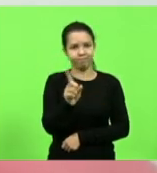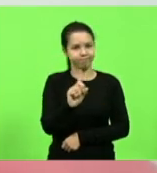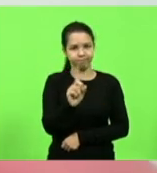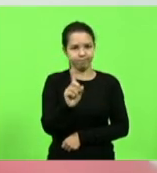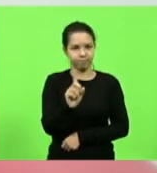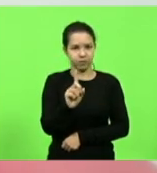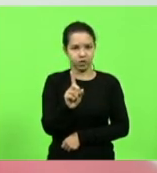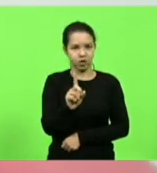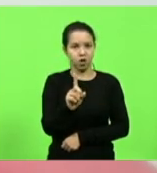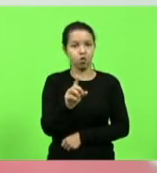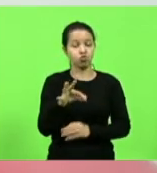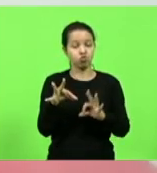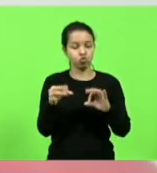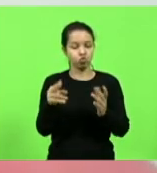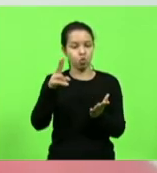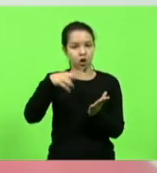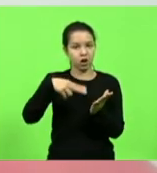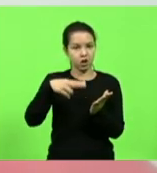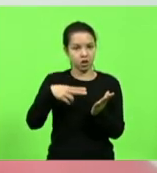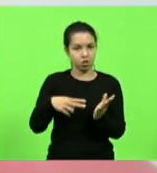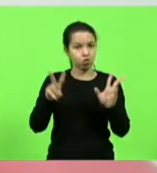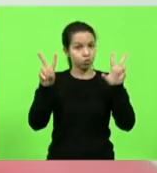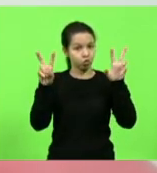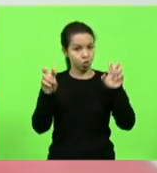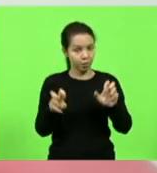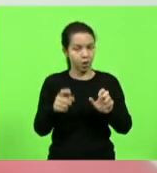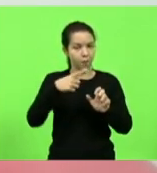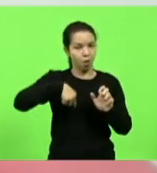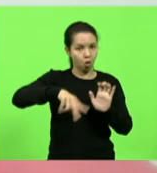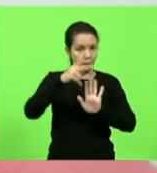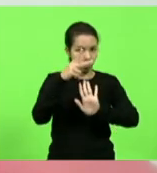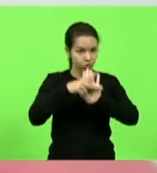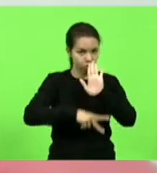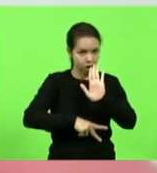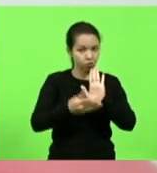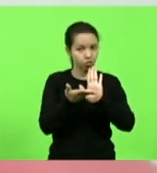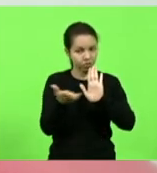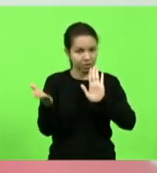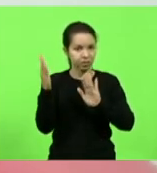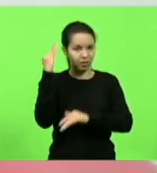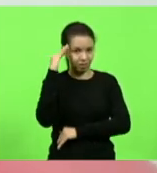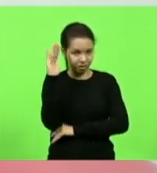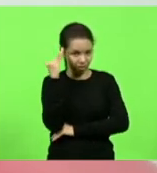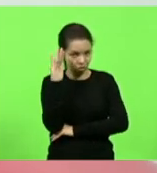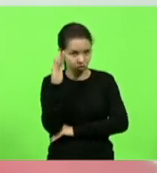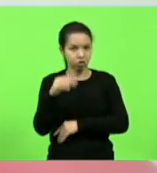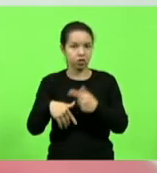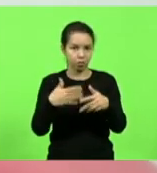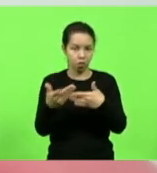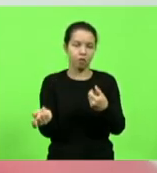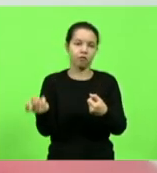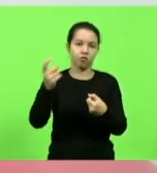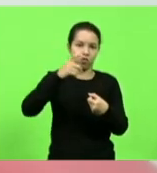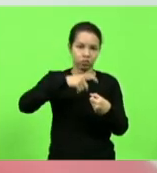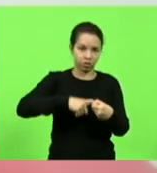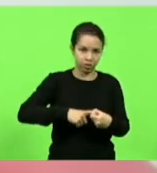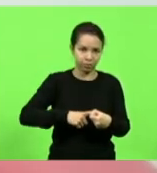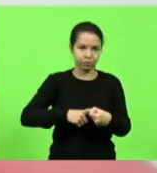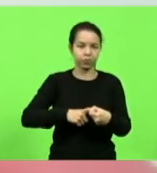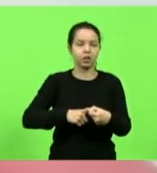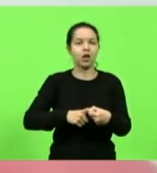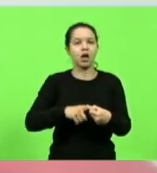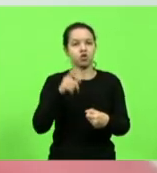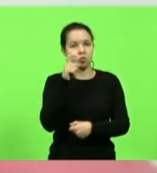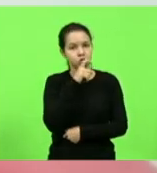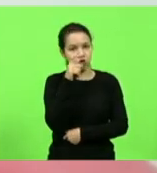foi lido sobre nosso projeto for compreendido, nós voltaremos. As inverdades propagadas